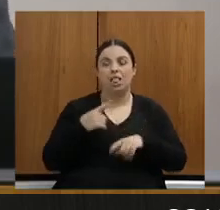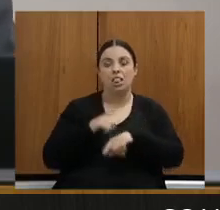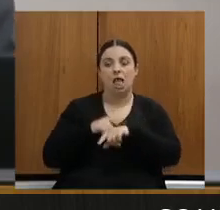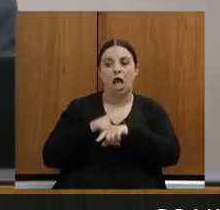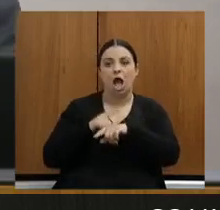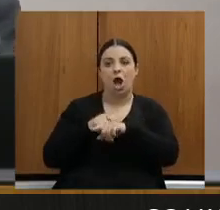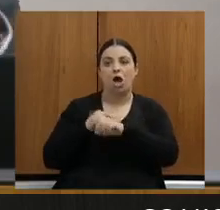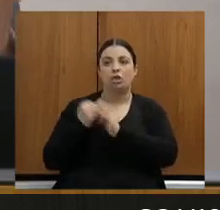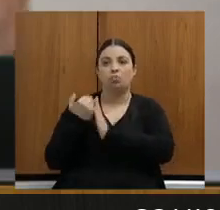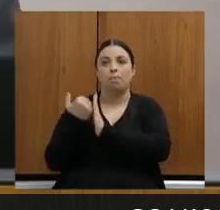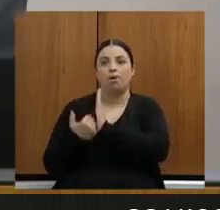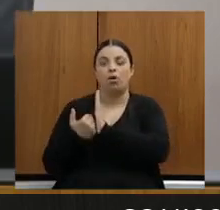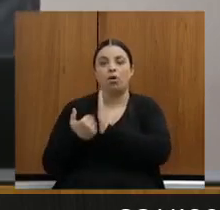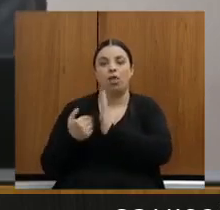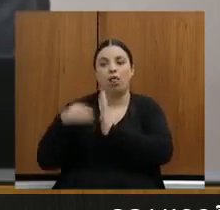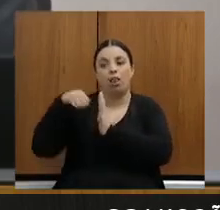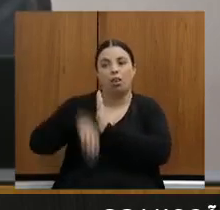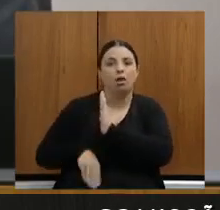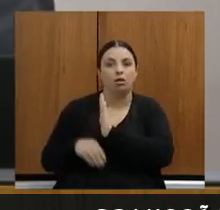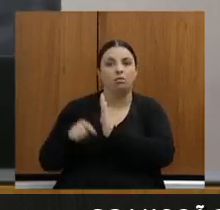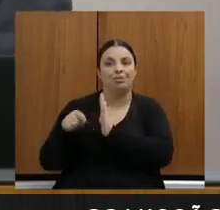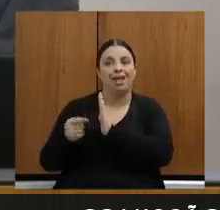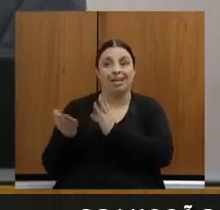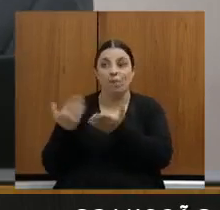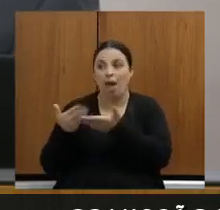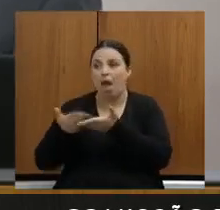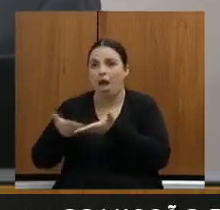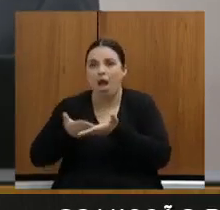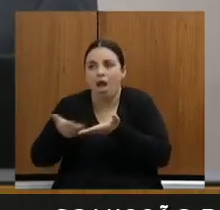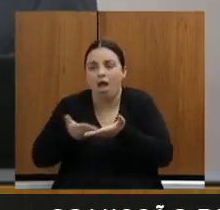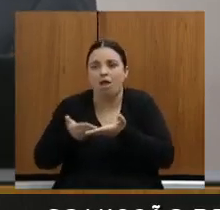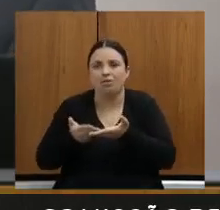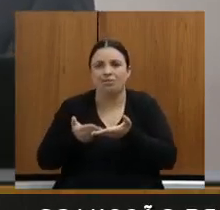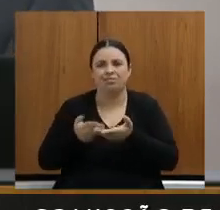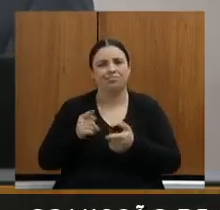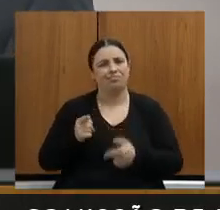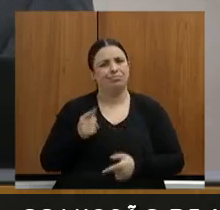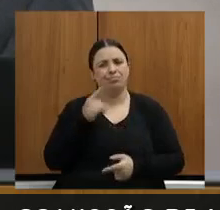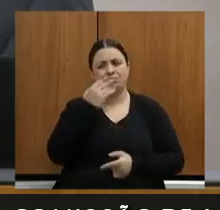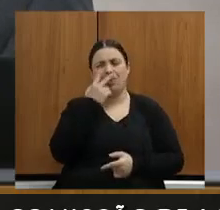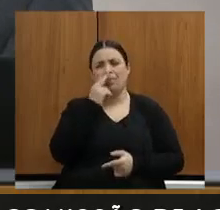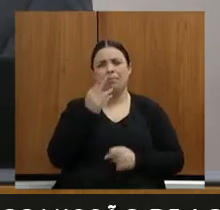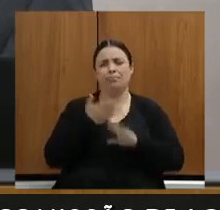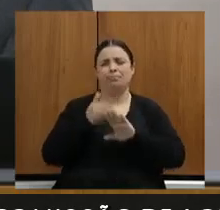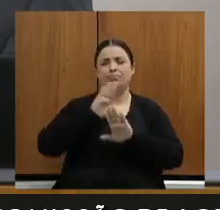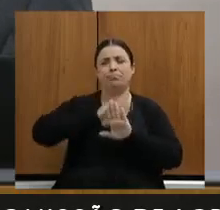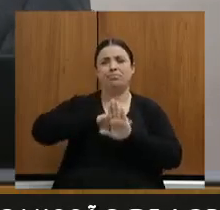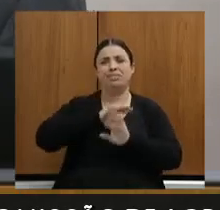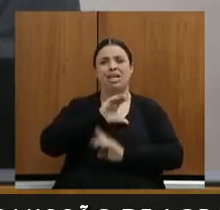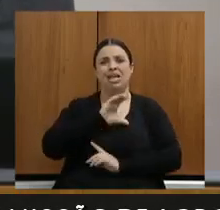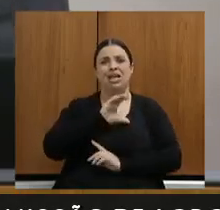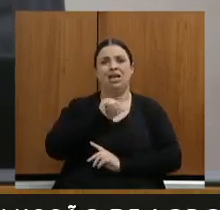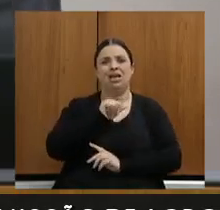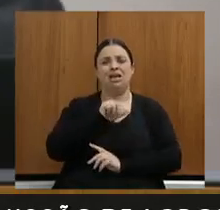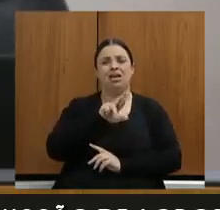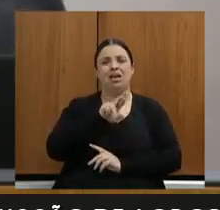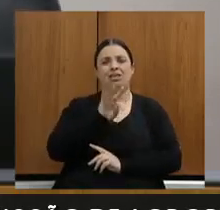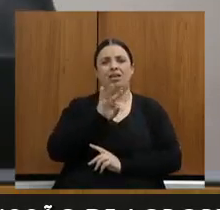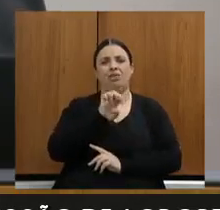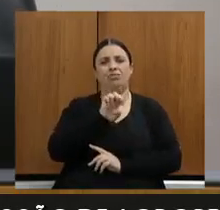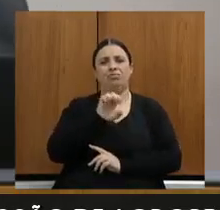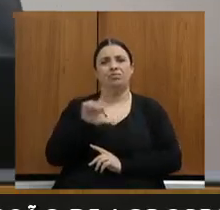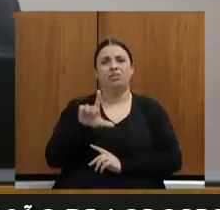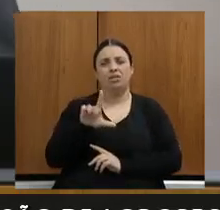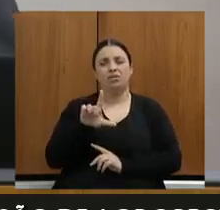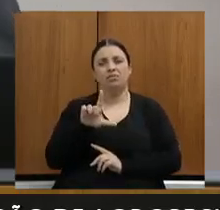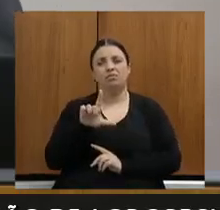isso não aparência superficial de um Cartel que a gente precisa realmente pé